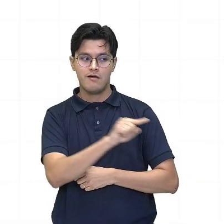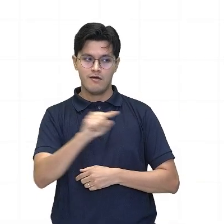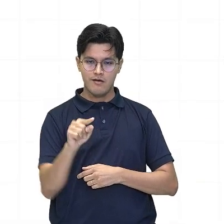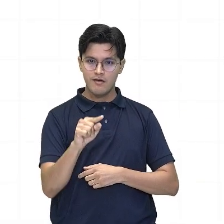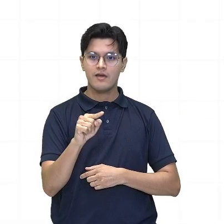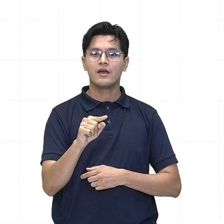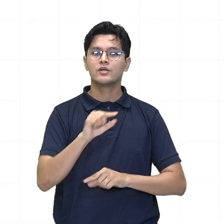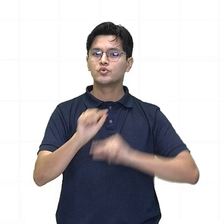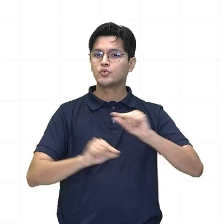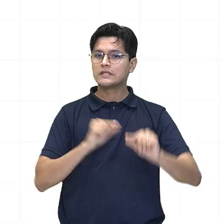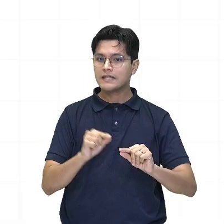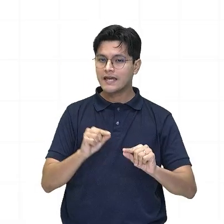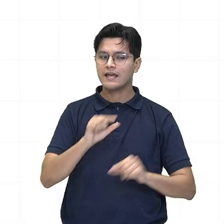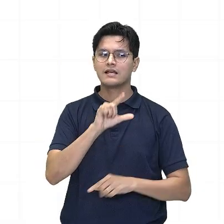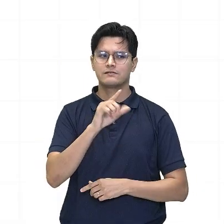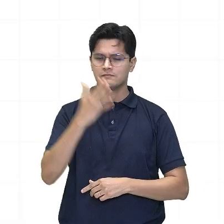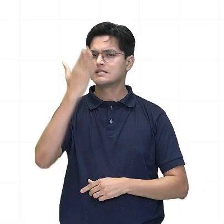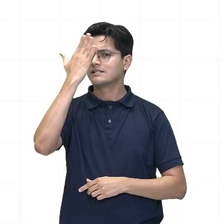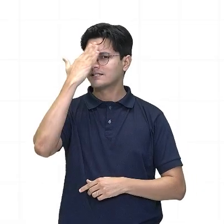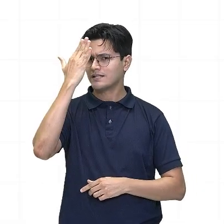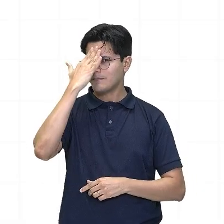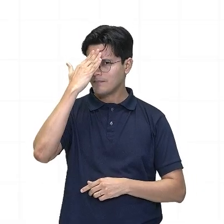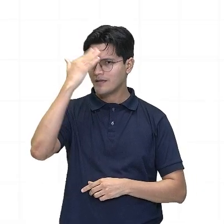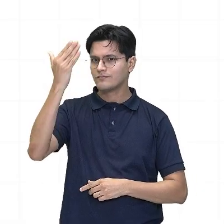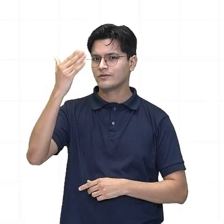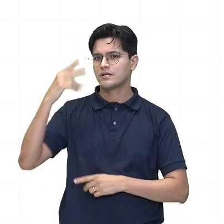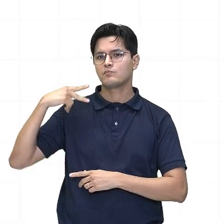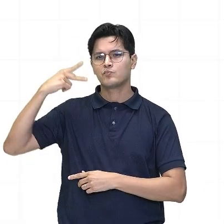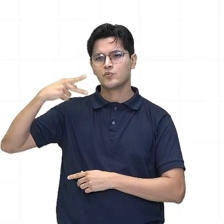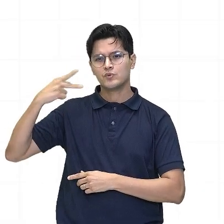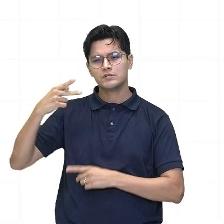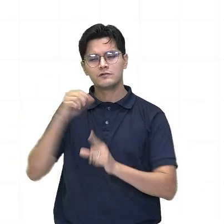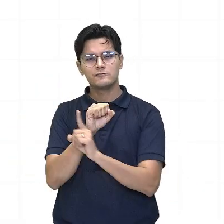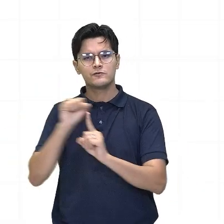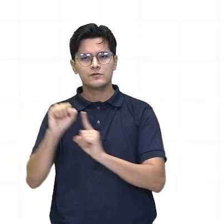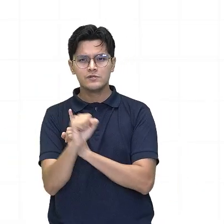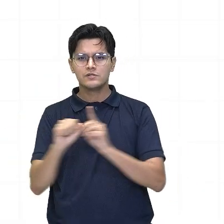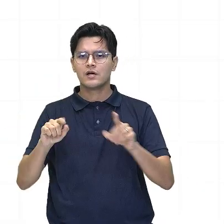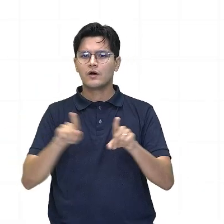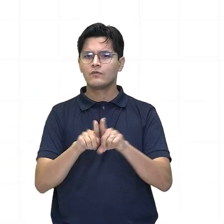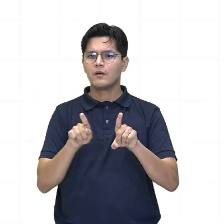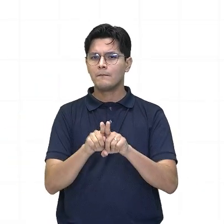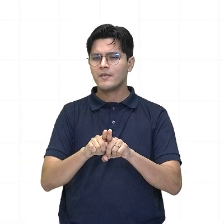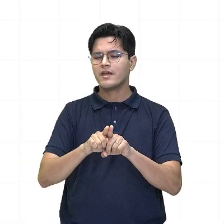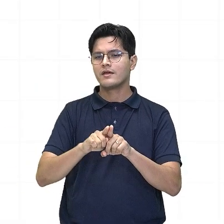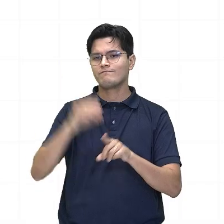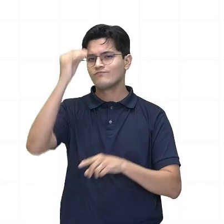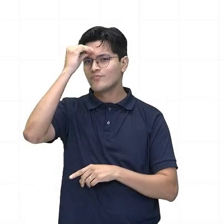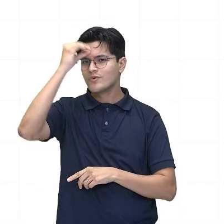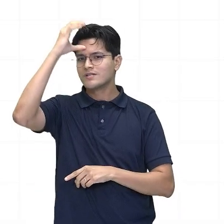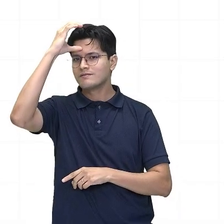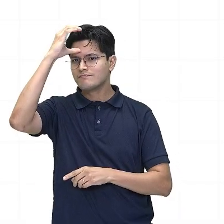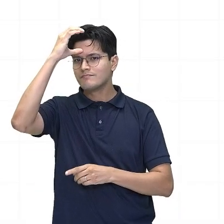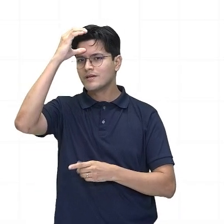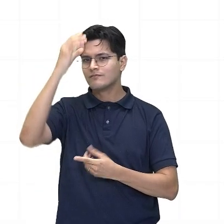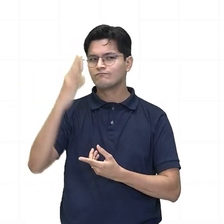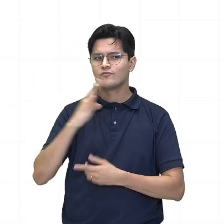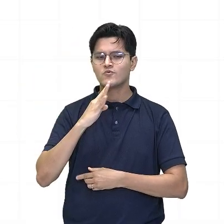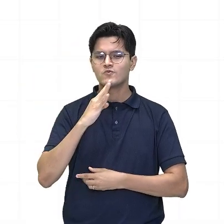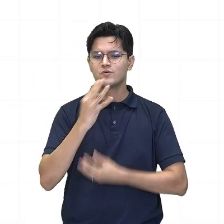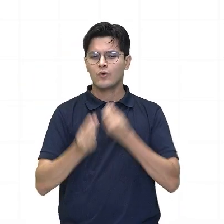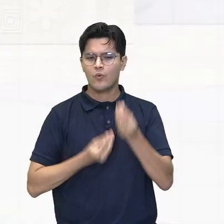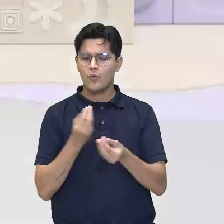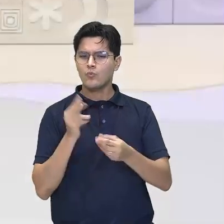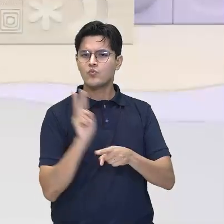ancestralidade, essa sabedoria política, social, esse conhecimento de lidar com a natureza, das tradições